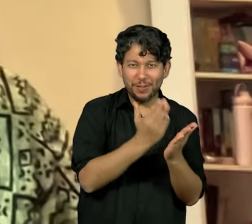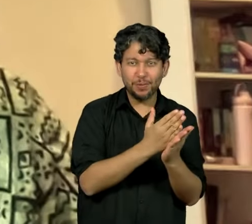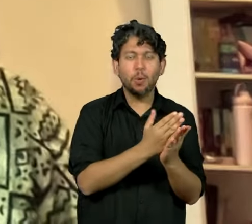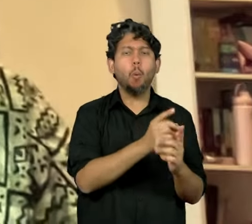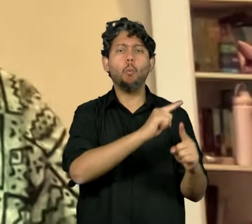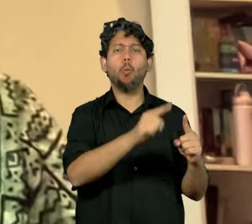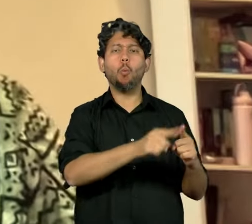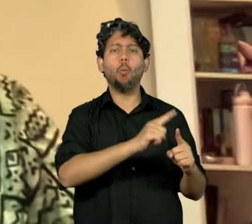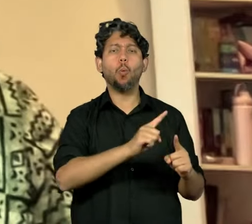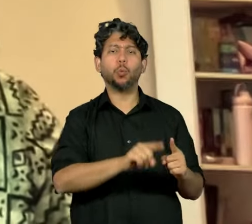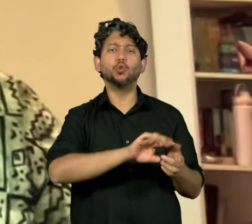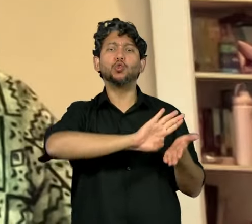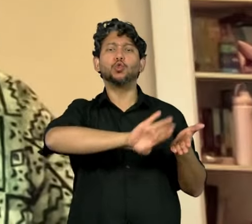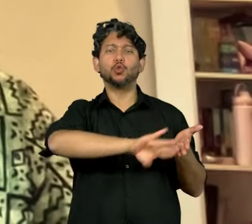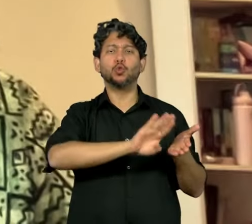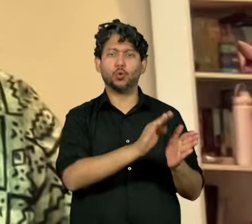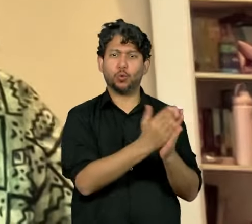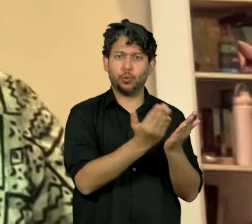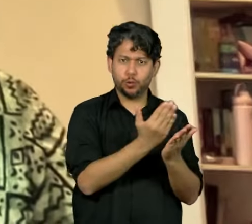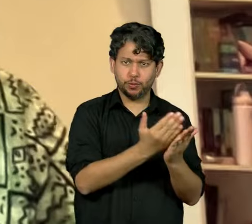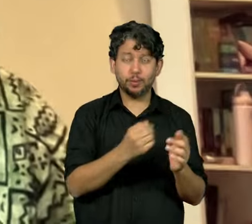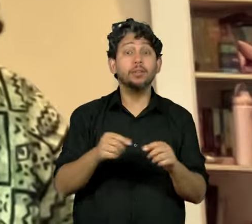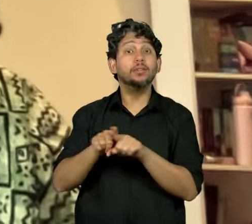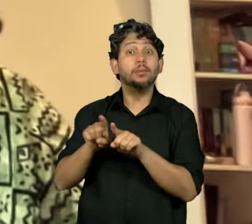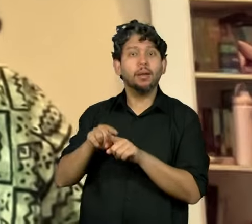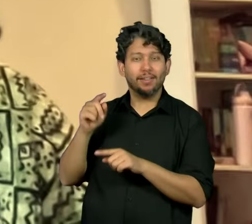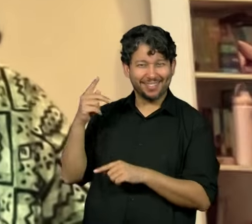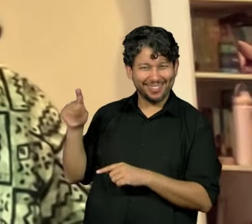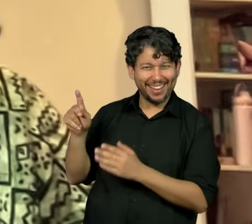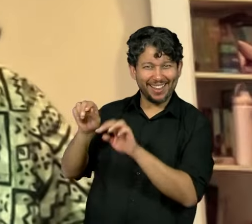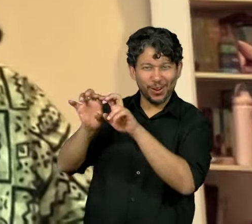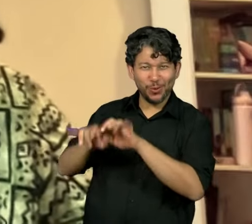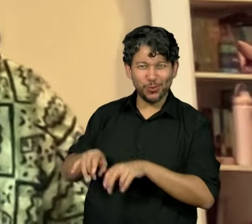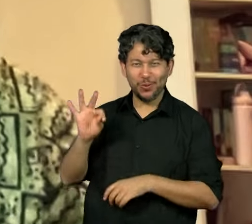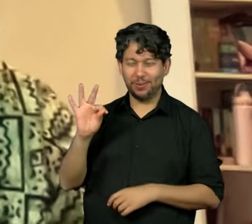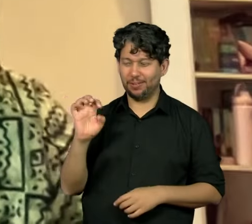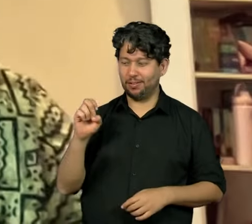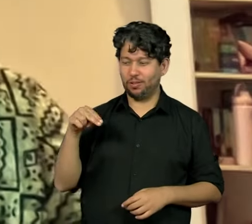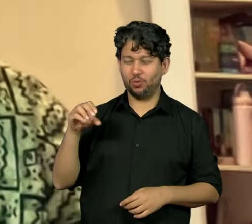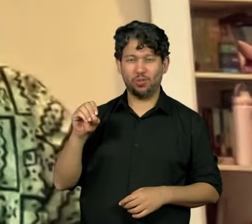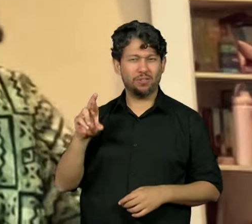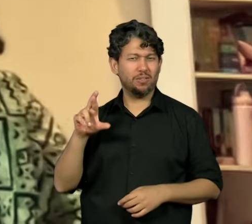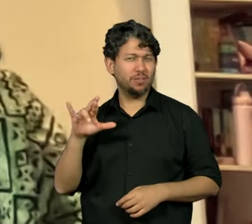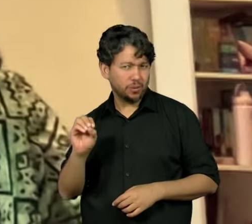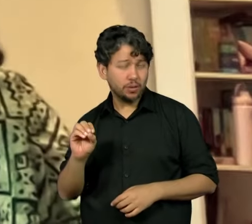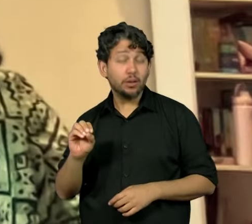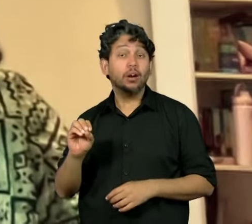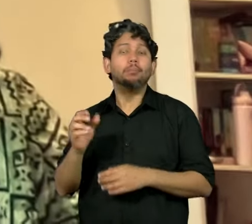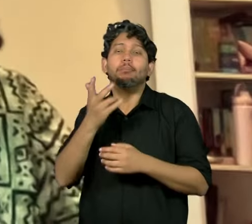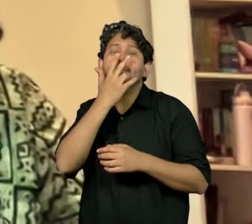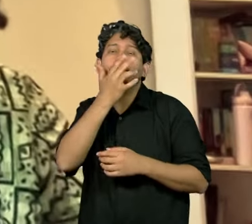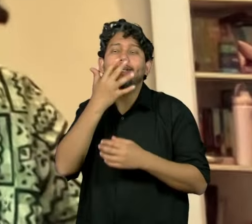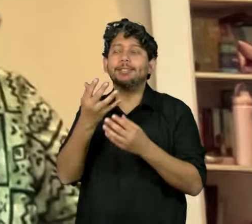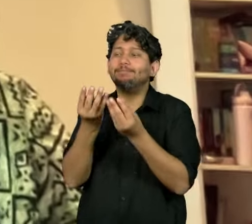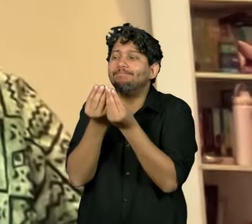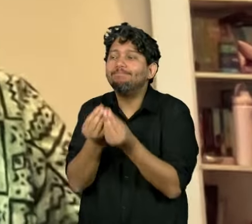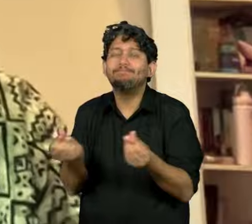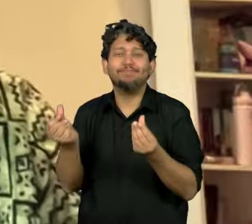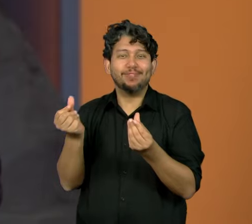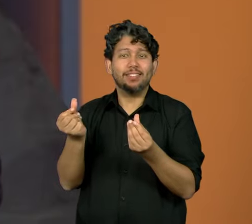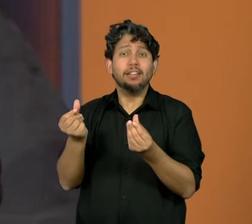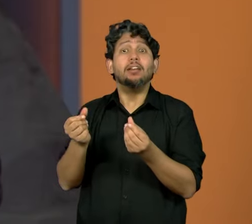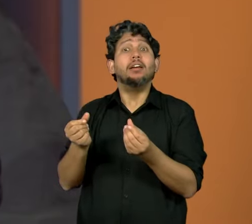quanto na questão envolvendo o Tenório, acaba contribuindo indiretamente para as